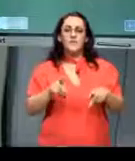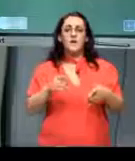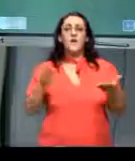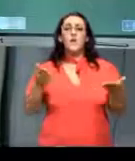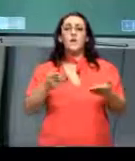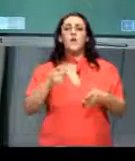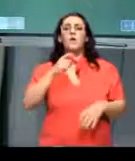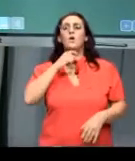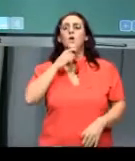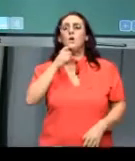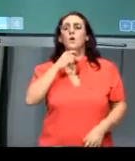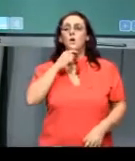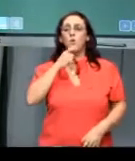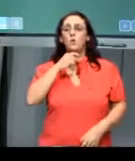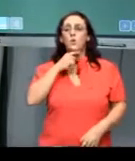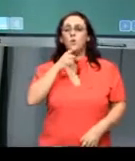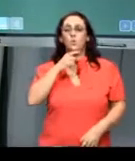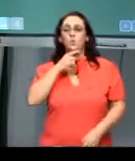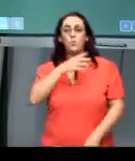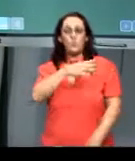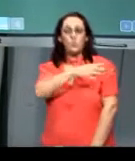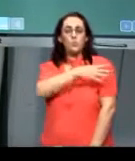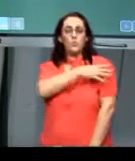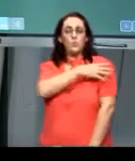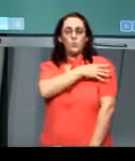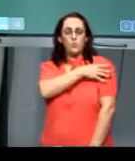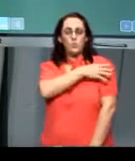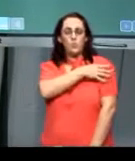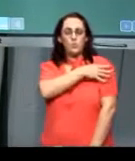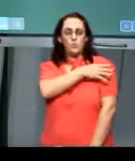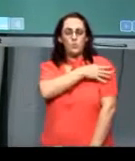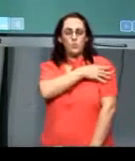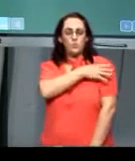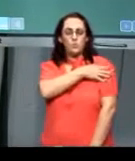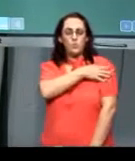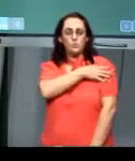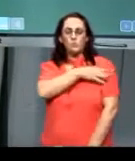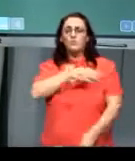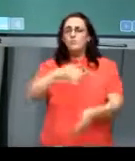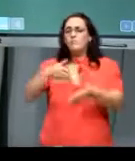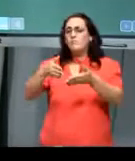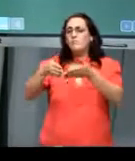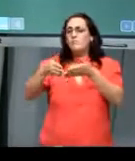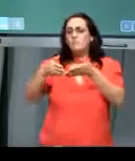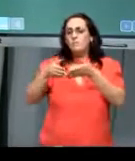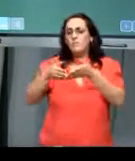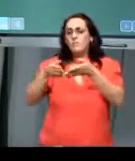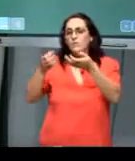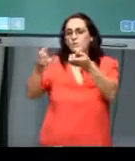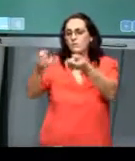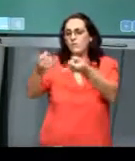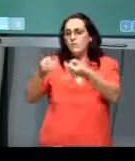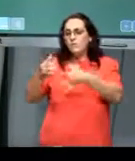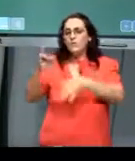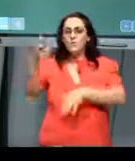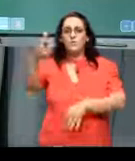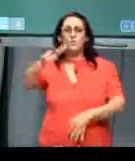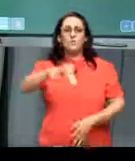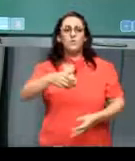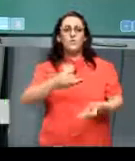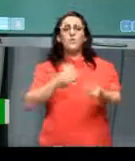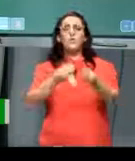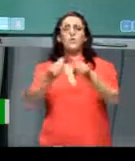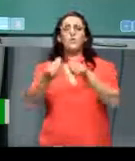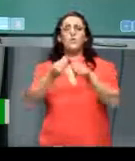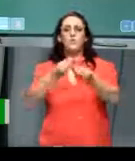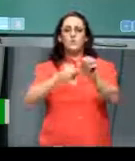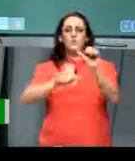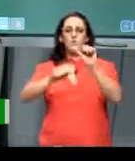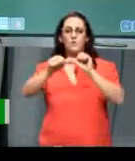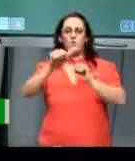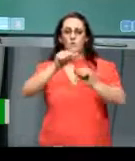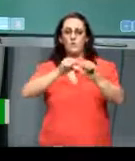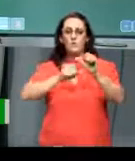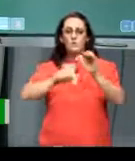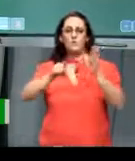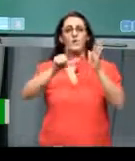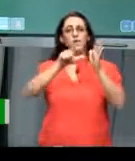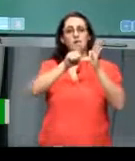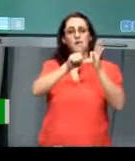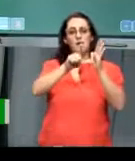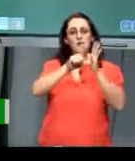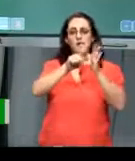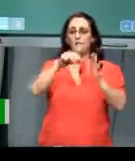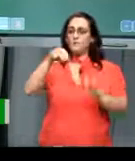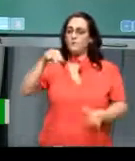do quarto ano, professora Eliana. Por favor, explique de novo como transformar litro em